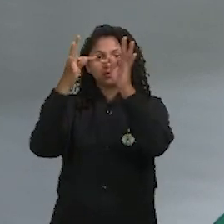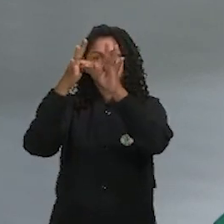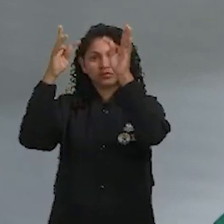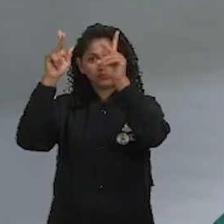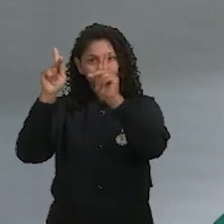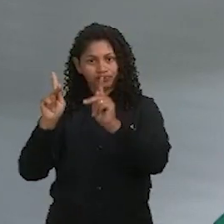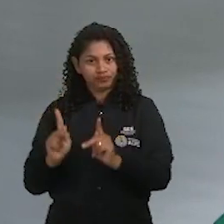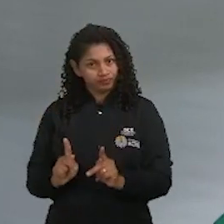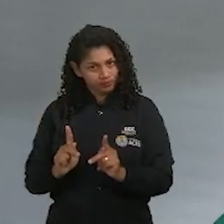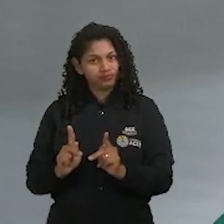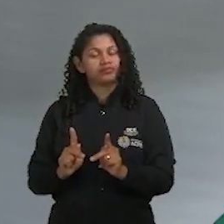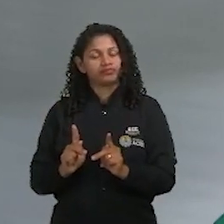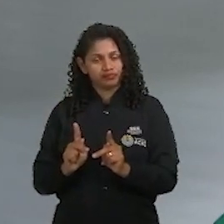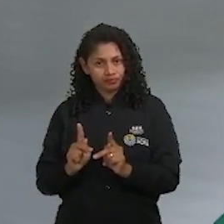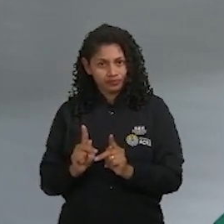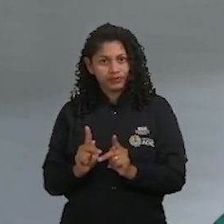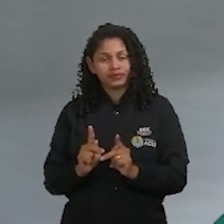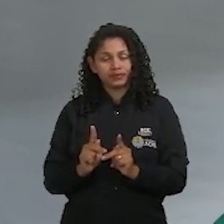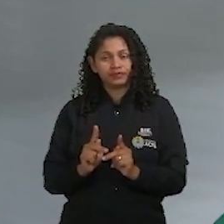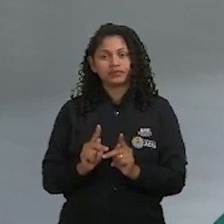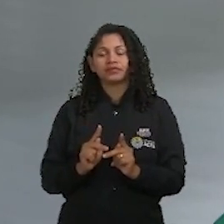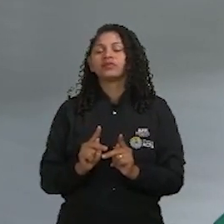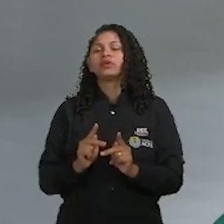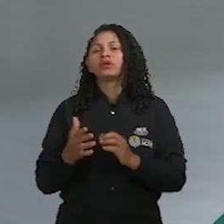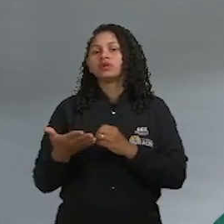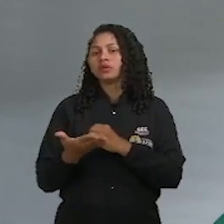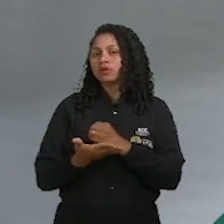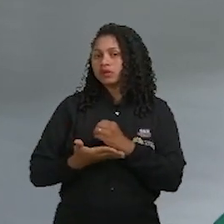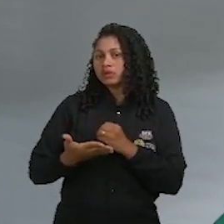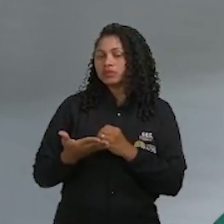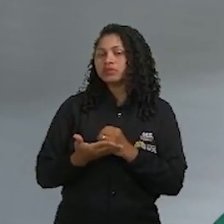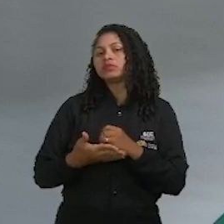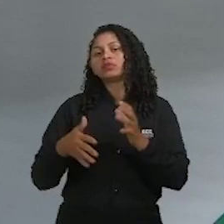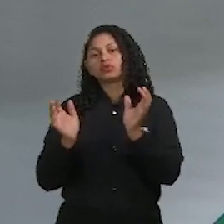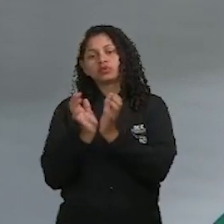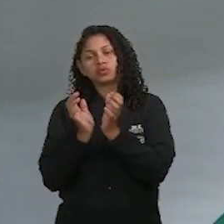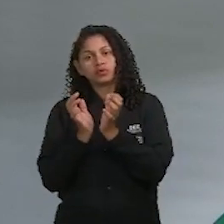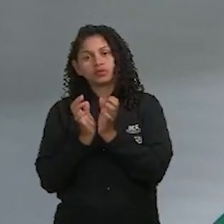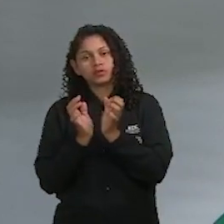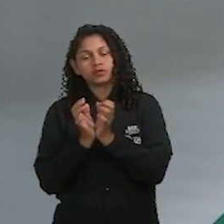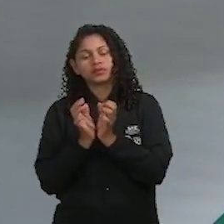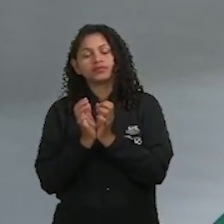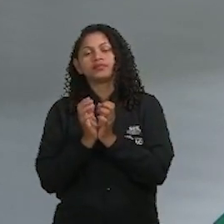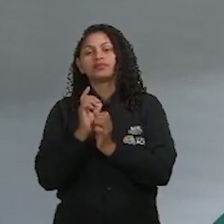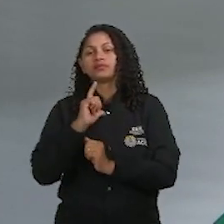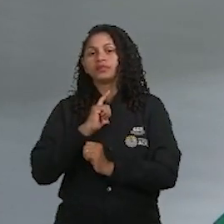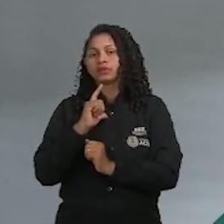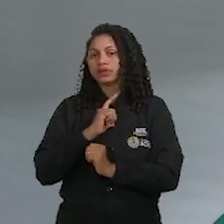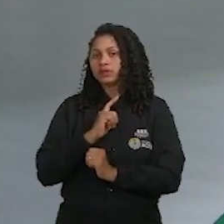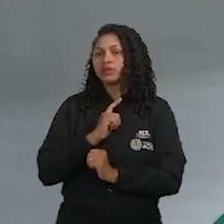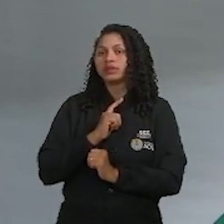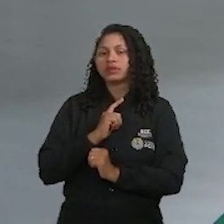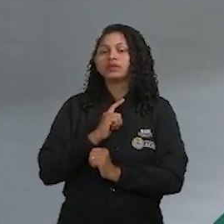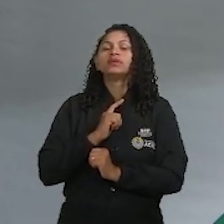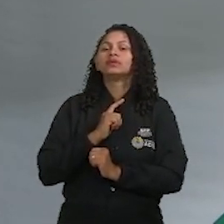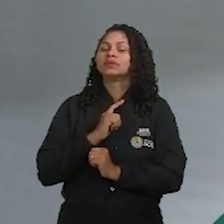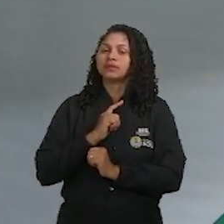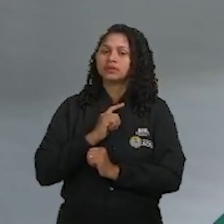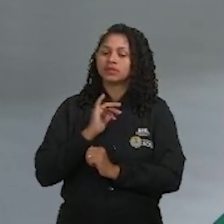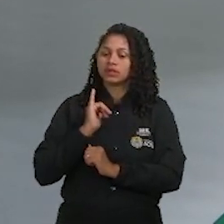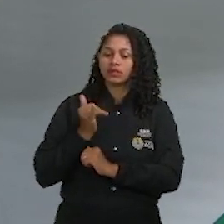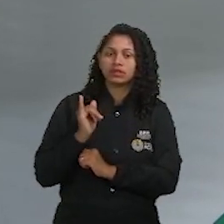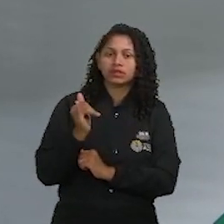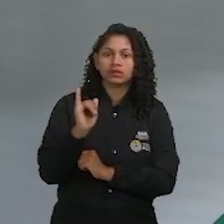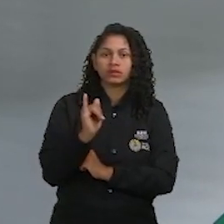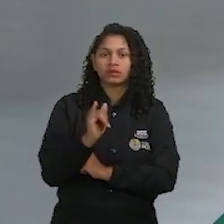os elementos que estão no grupo 17, que são considerados halogênios, eles possuem carga NOx